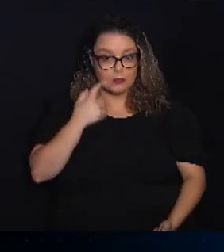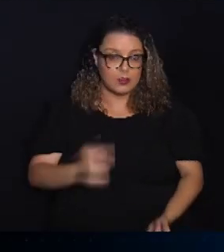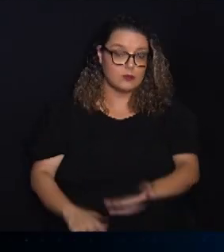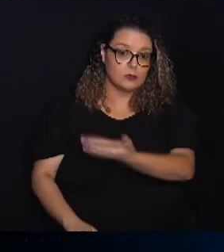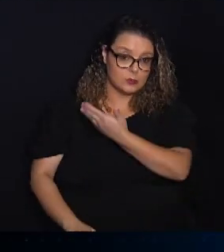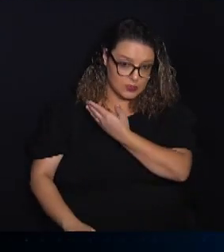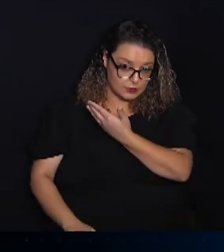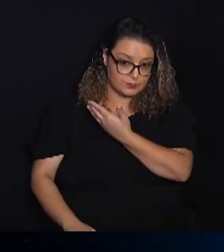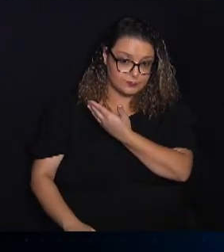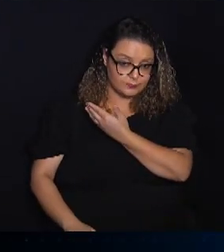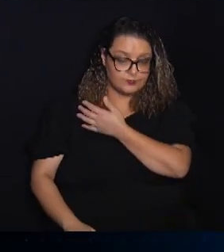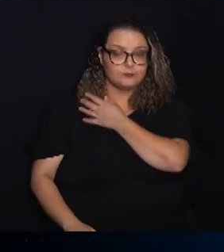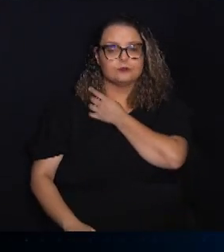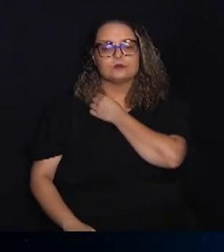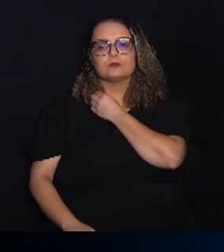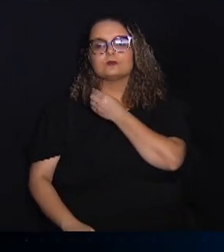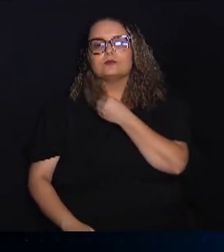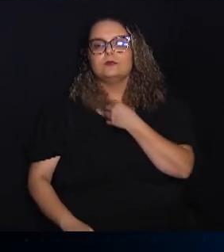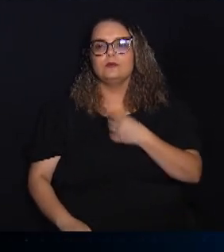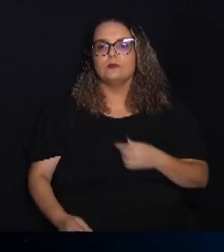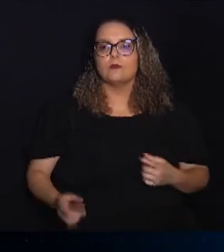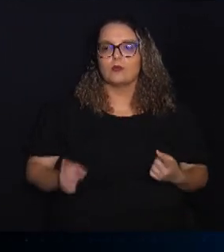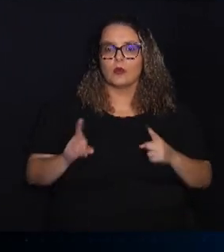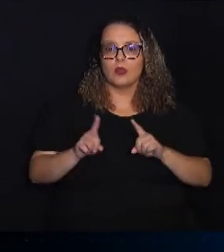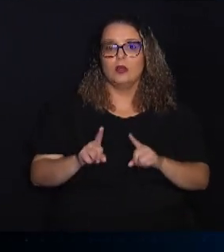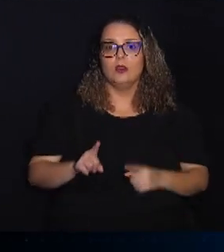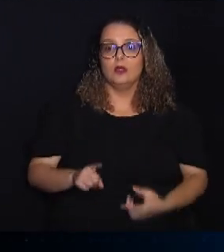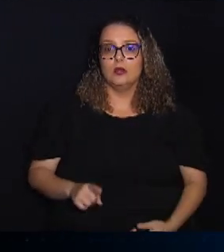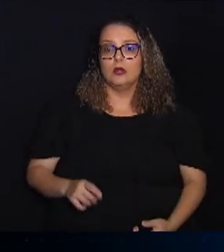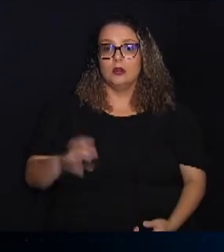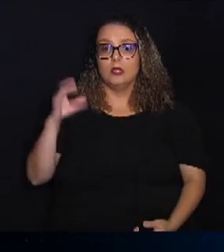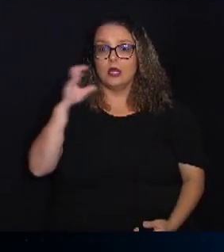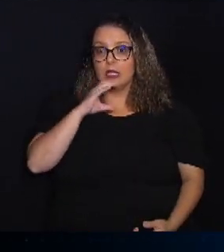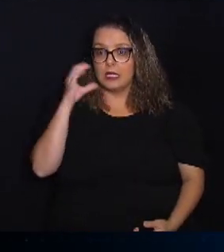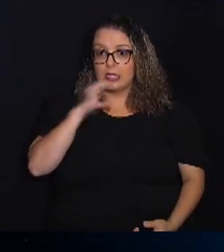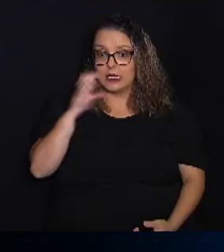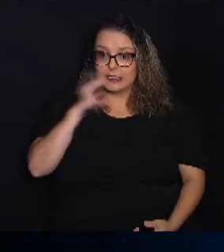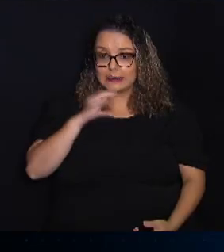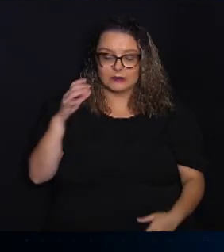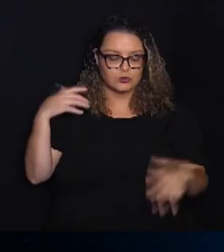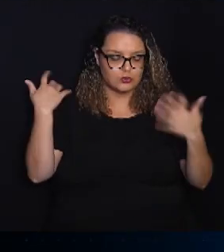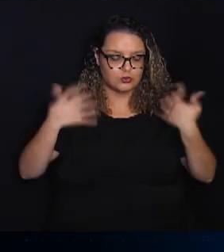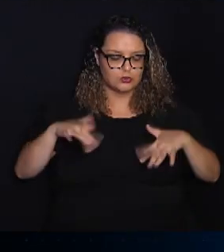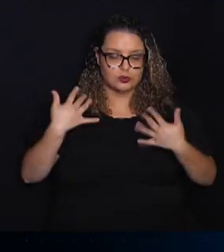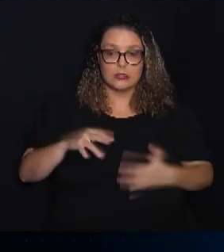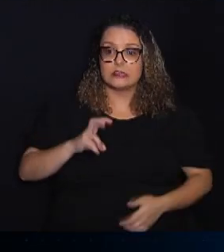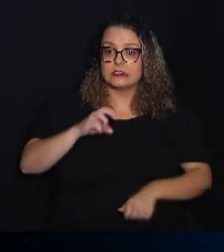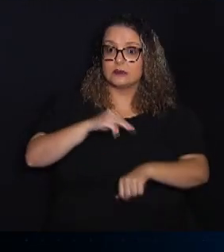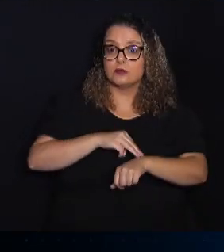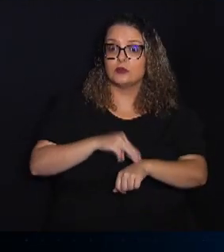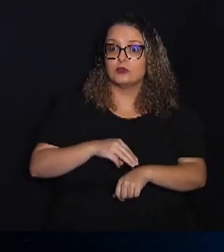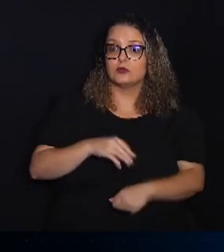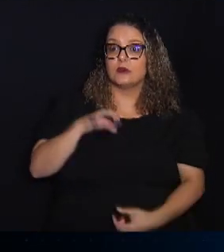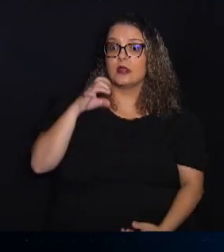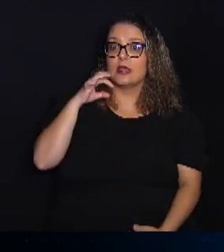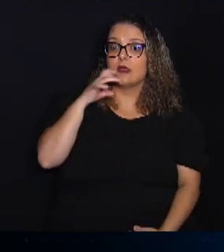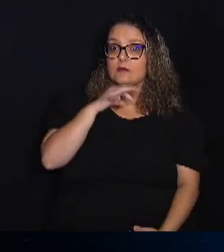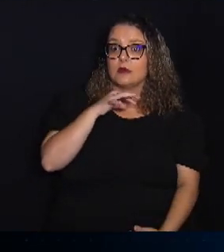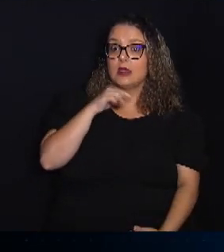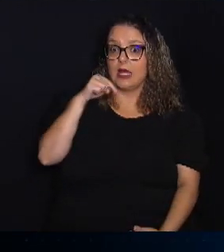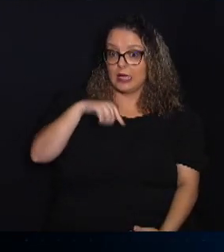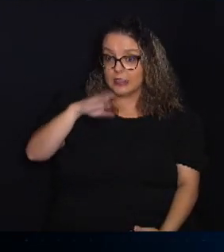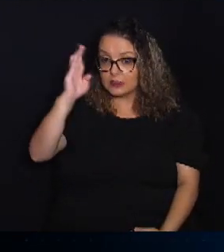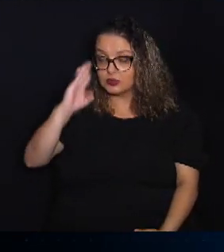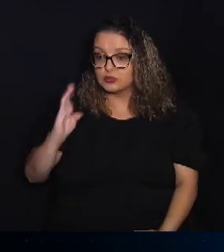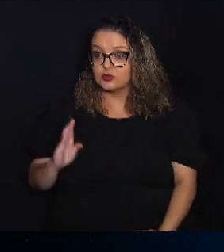vocês podem estar observando na imagem de fundo. Os dois oponentes aquecem durante 5 minutos e começa